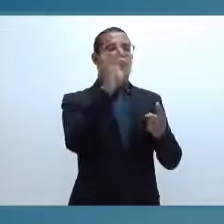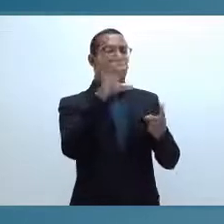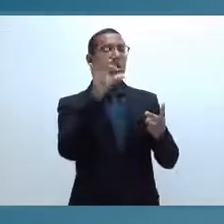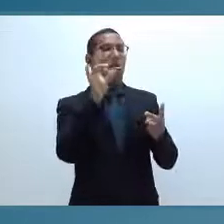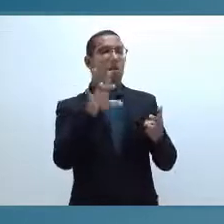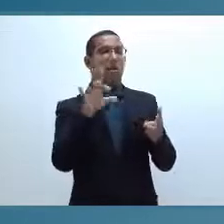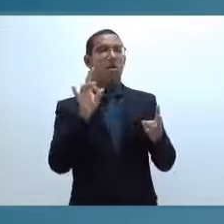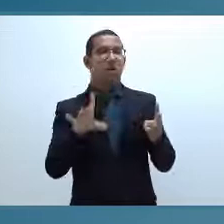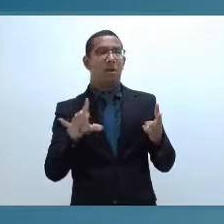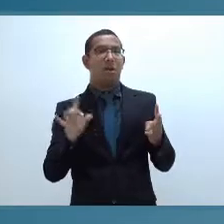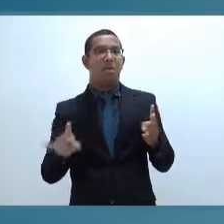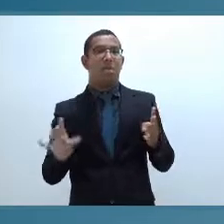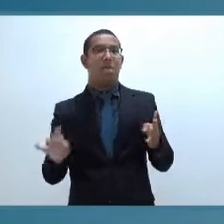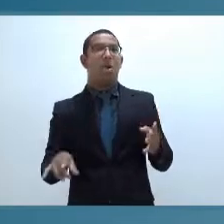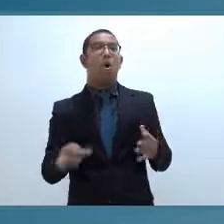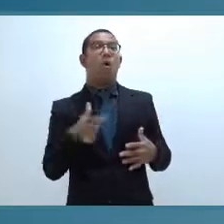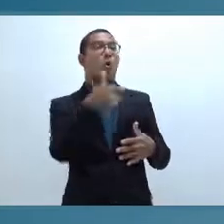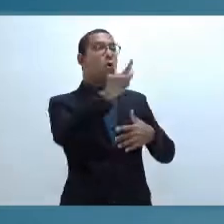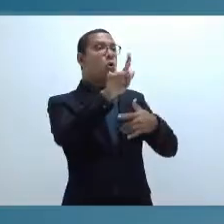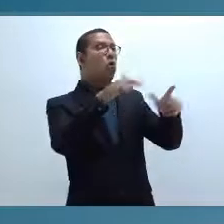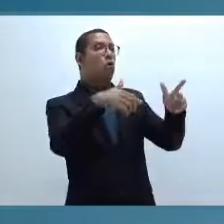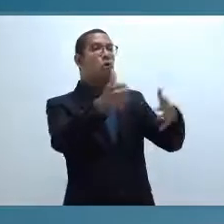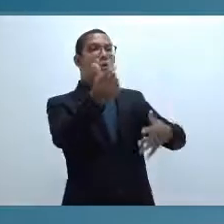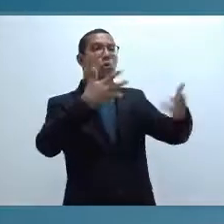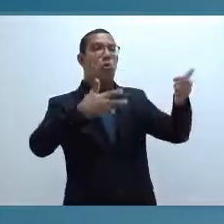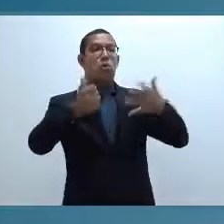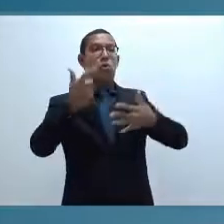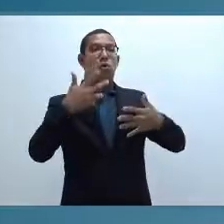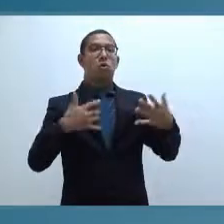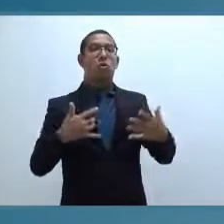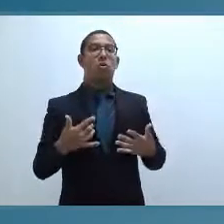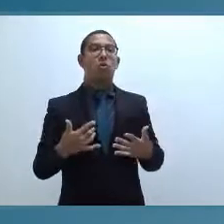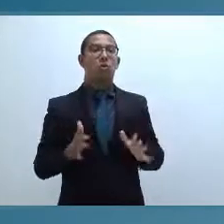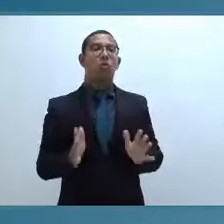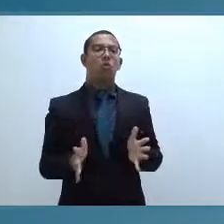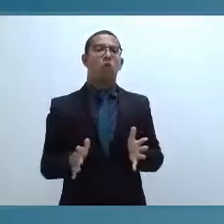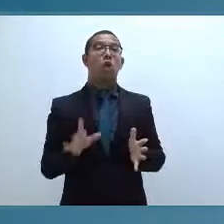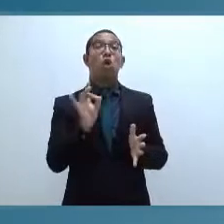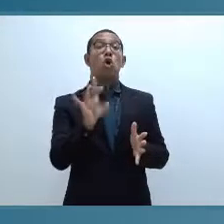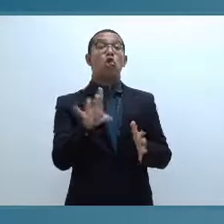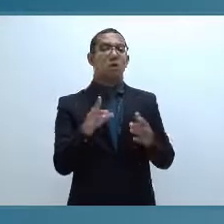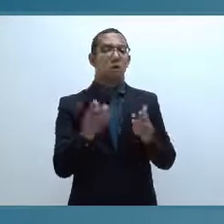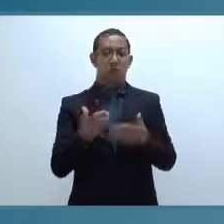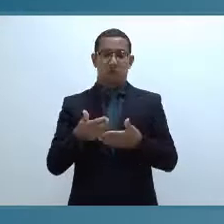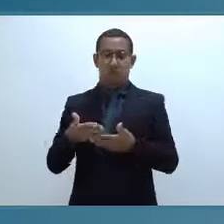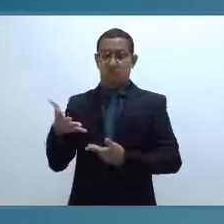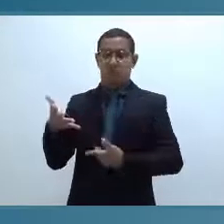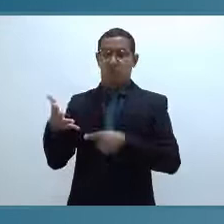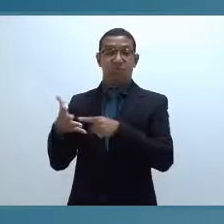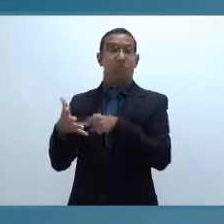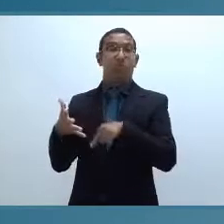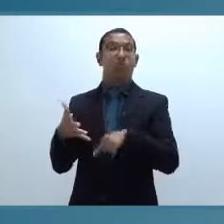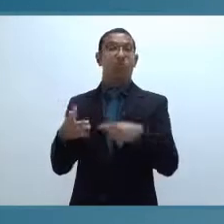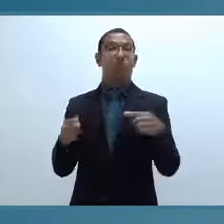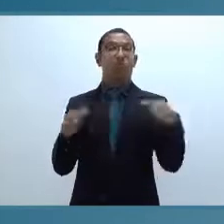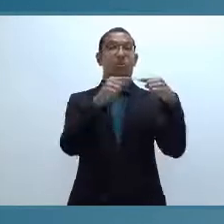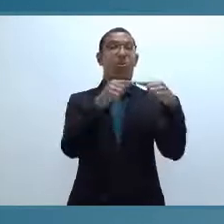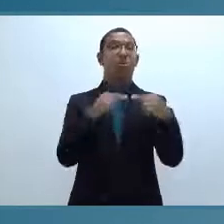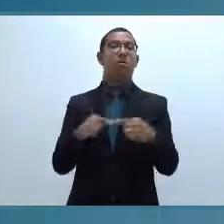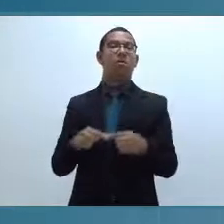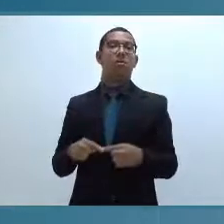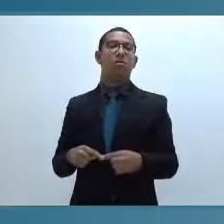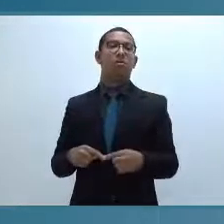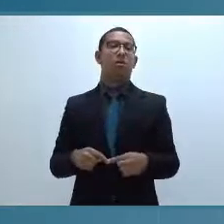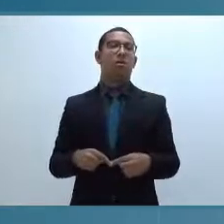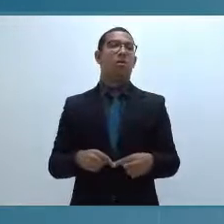tem emprego, escola, tá? Saúde, cada morada. E o Constantino está vendo